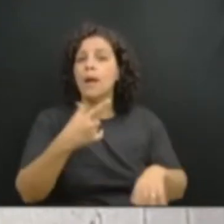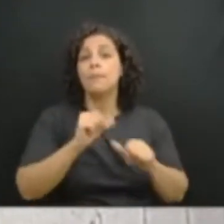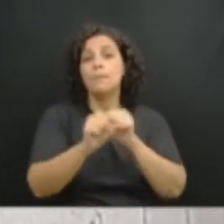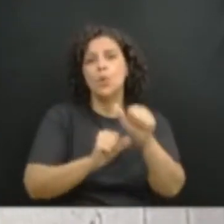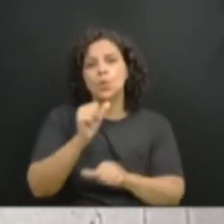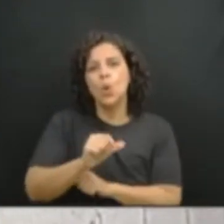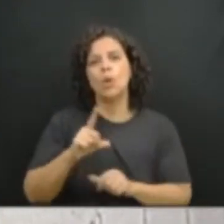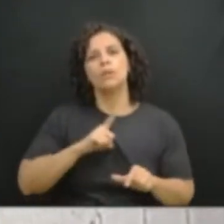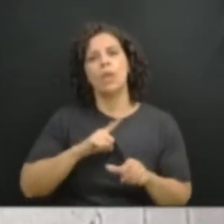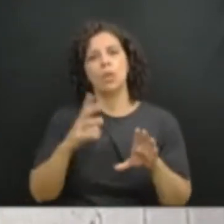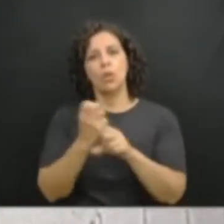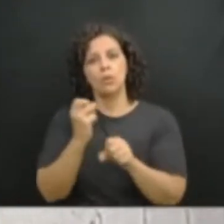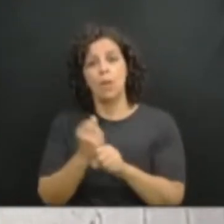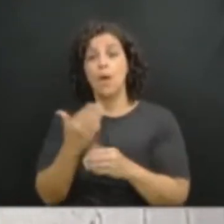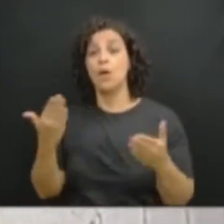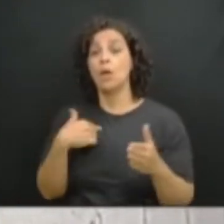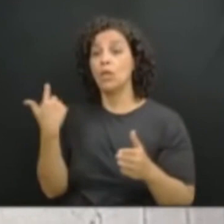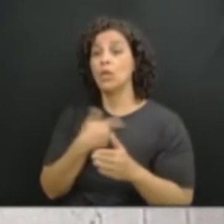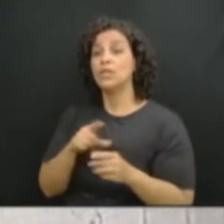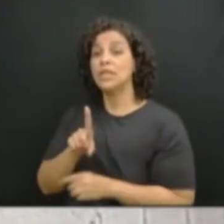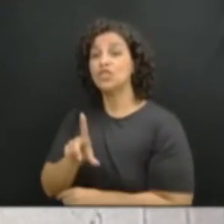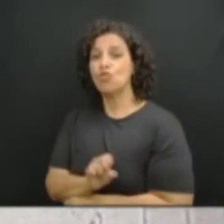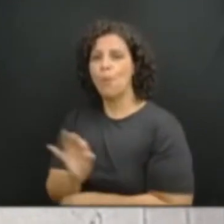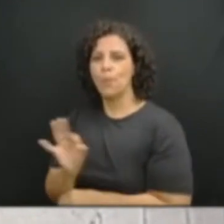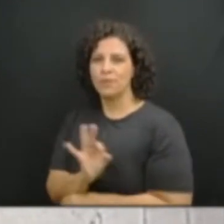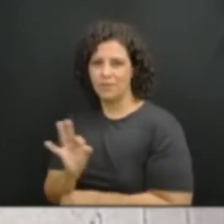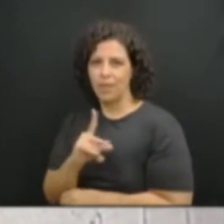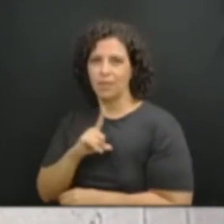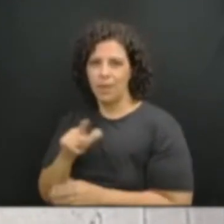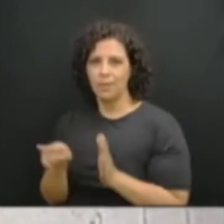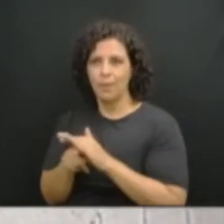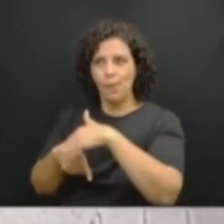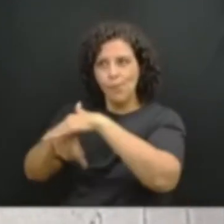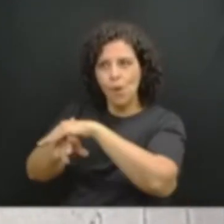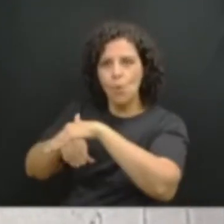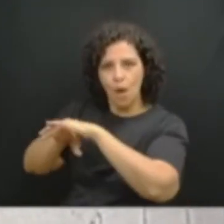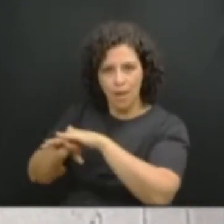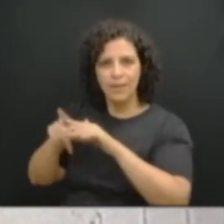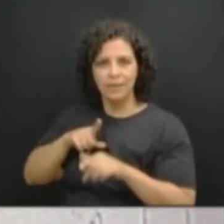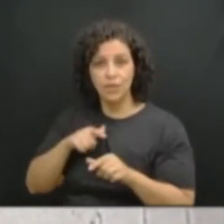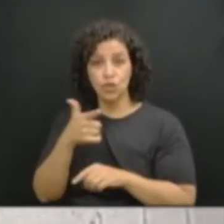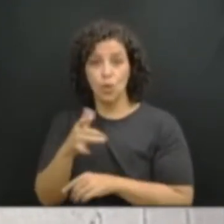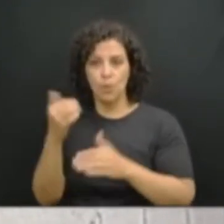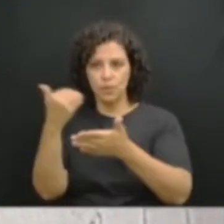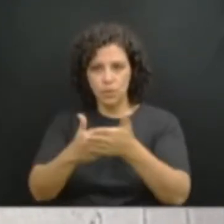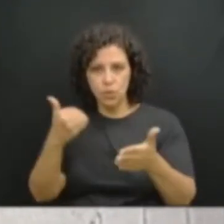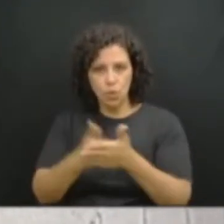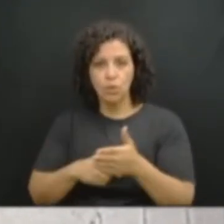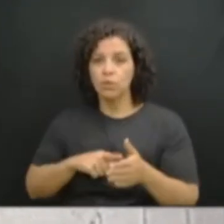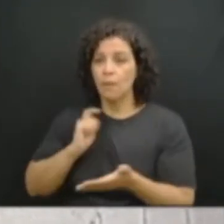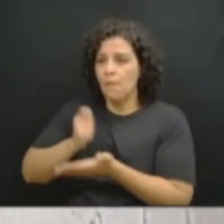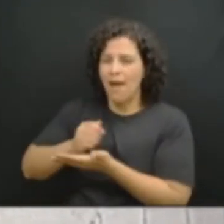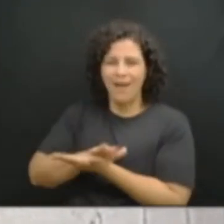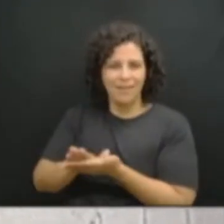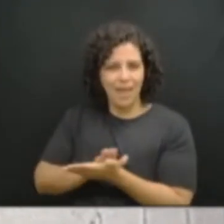o 12% e agora será 18%. Ou seja, até 18% de desconto não tem